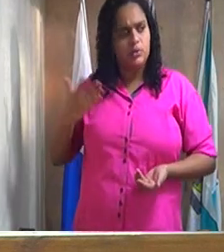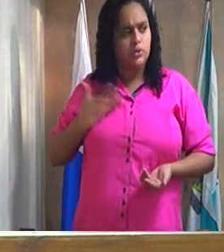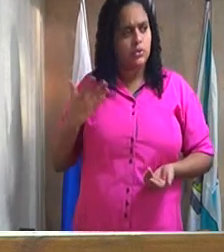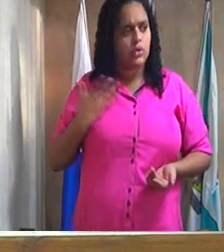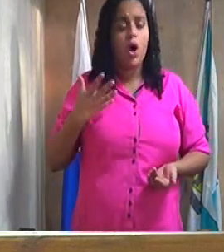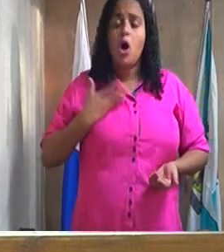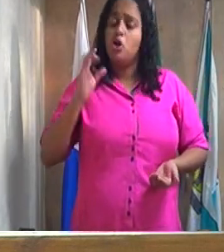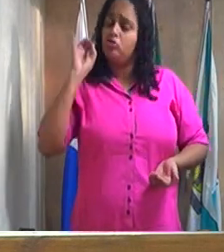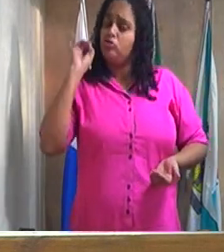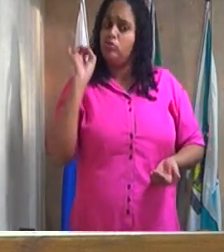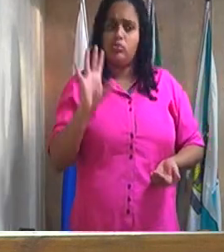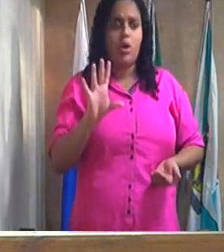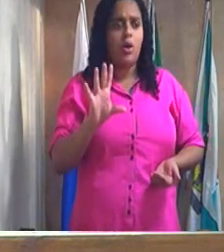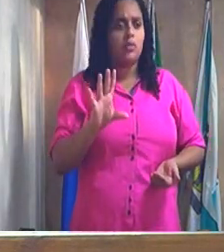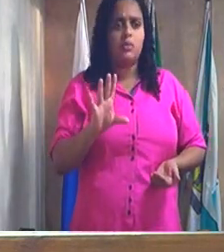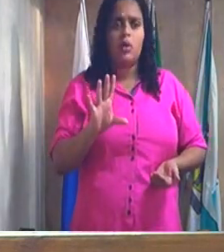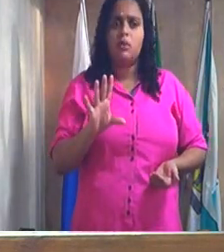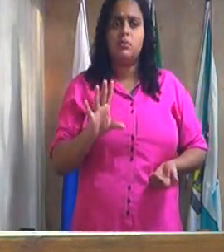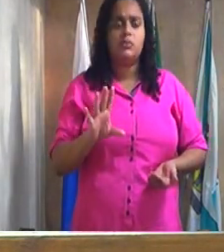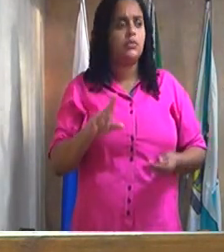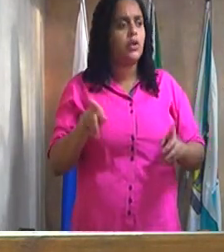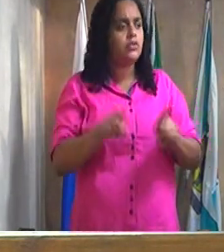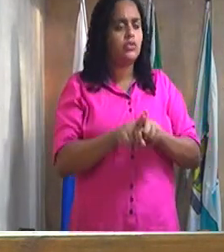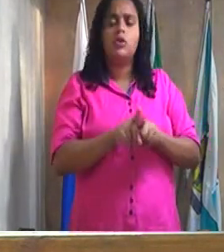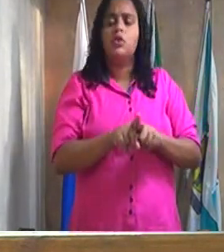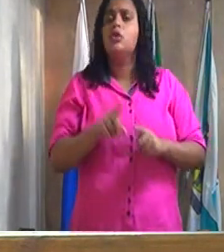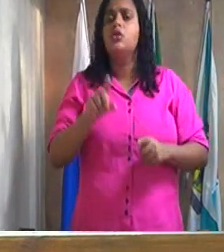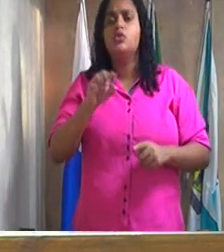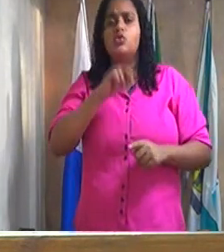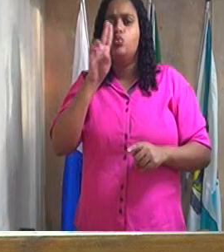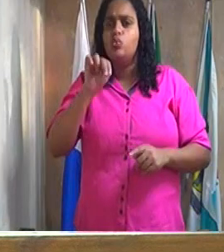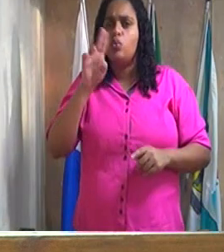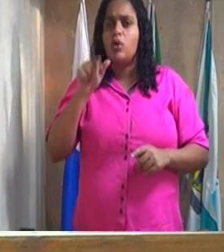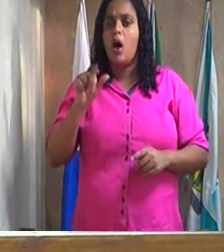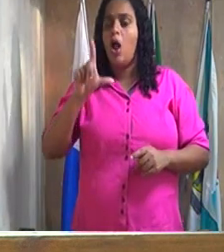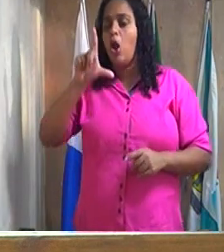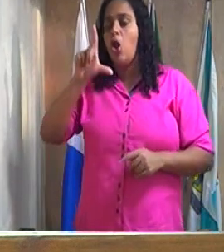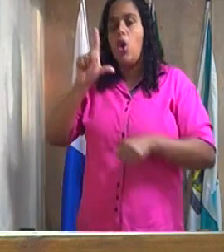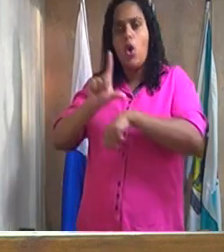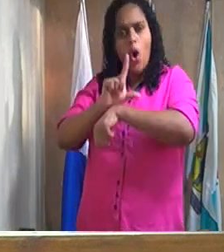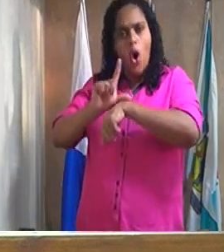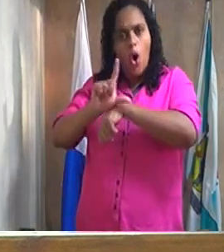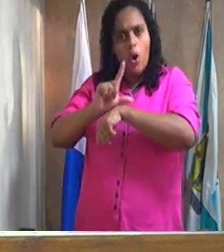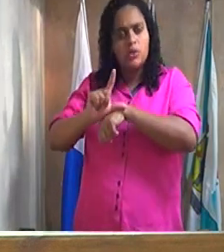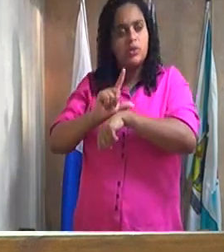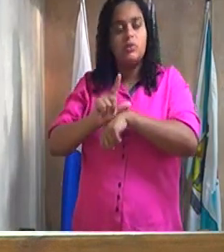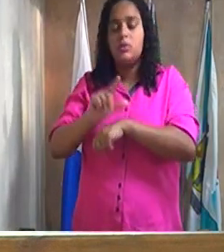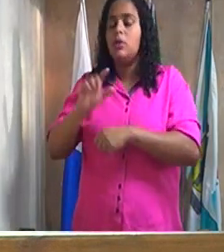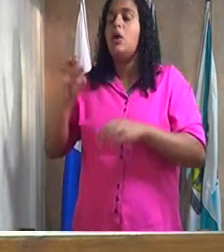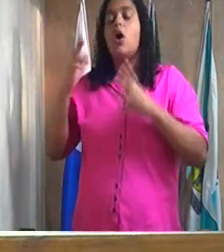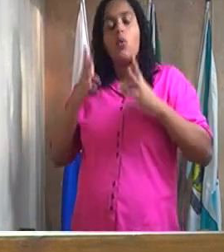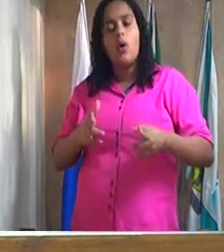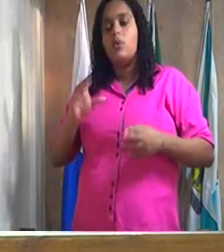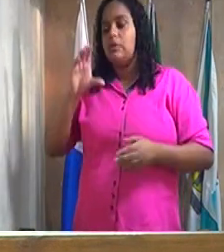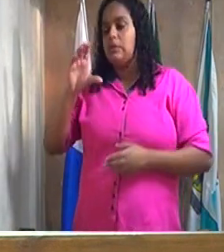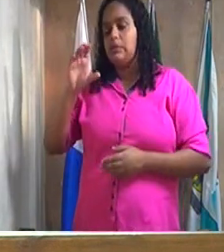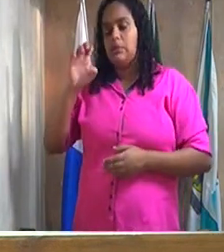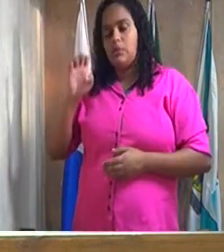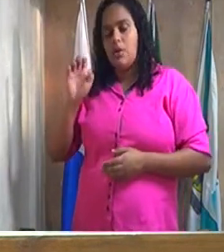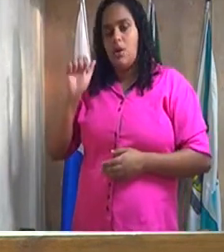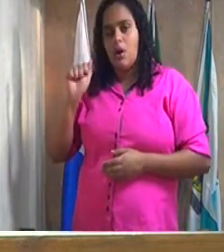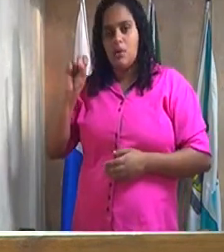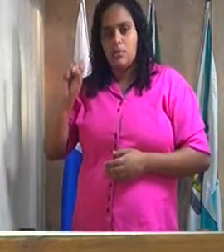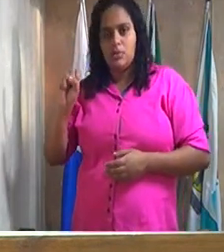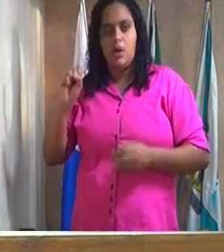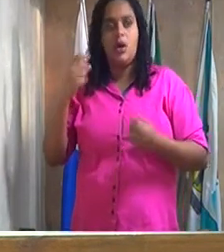não é só uma questão de ser insustentável, não. Nenhuma loja hoje, no atual CEASA, consegue fazer